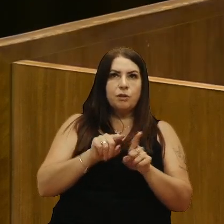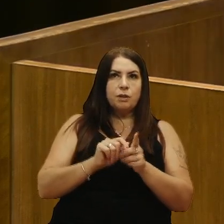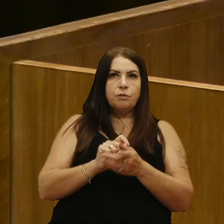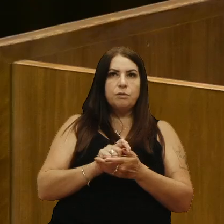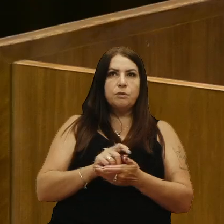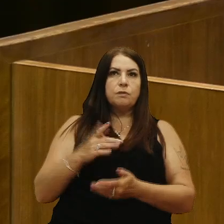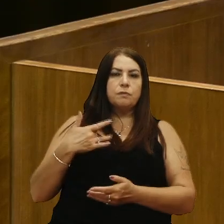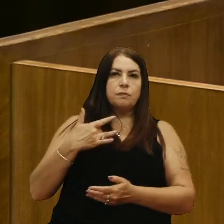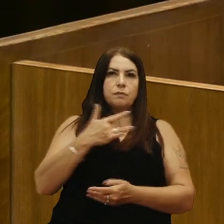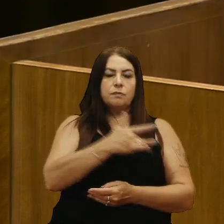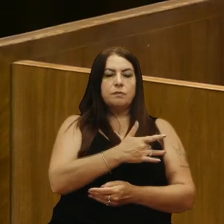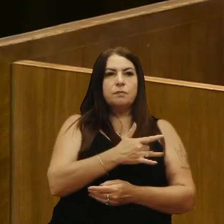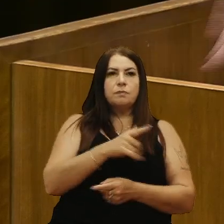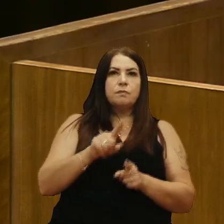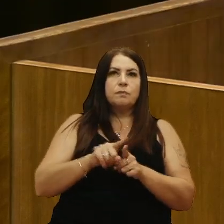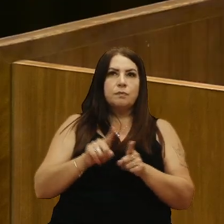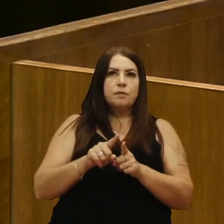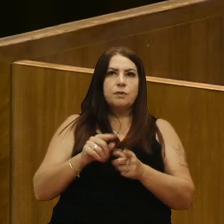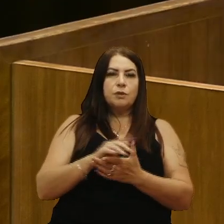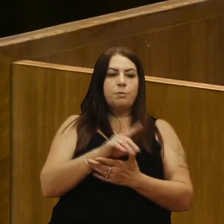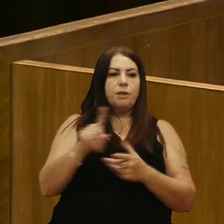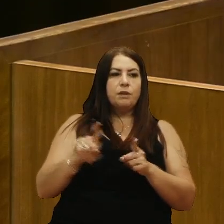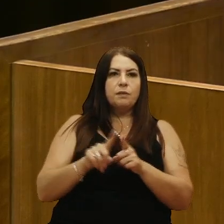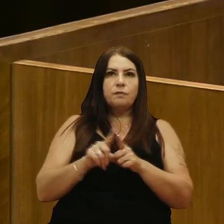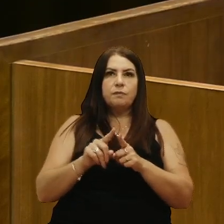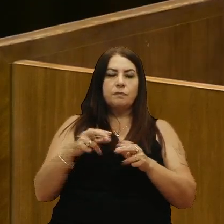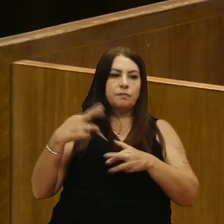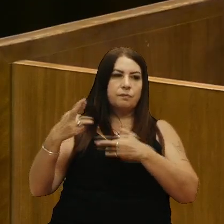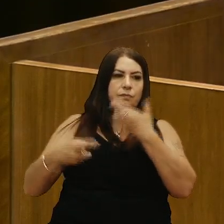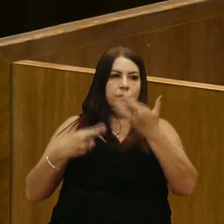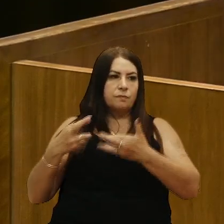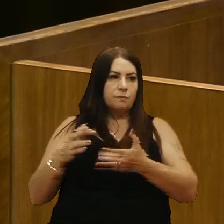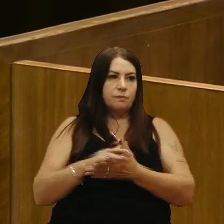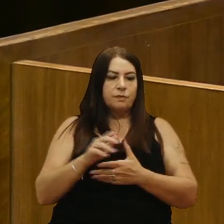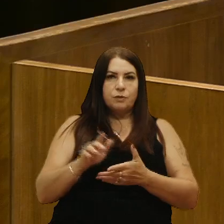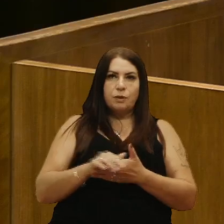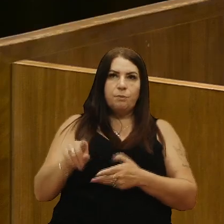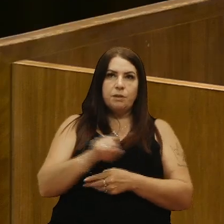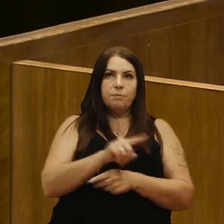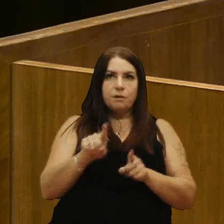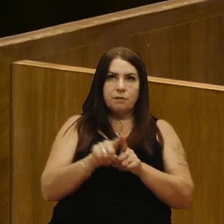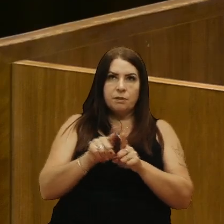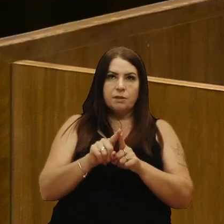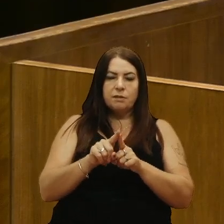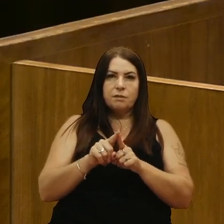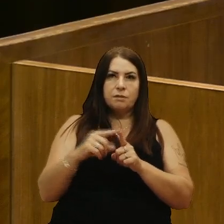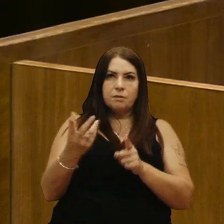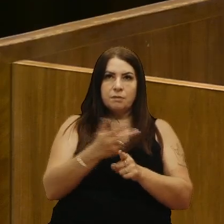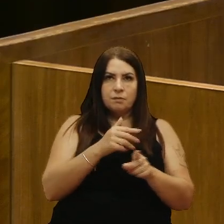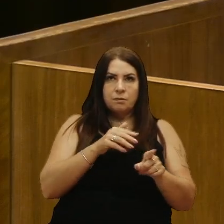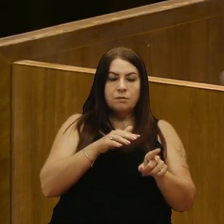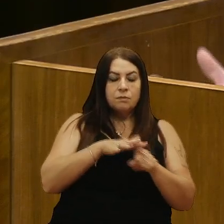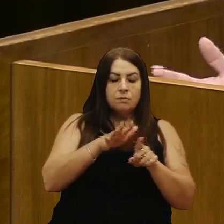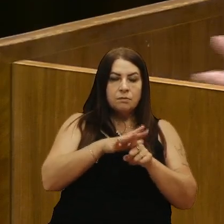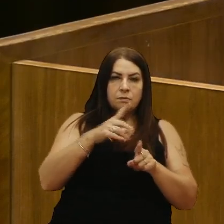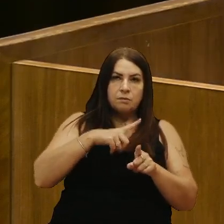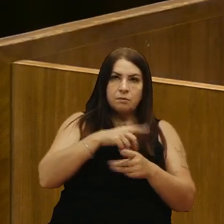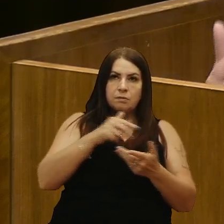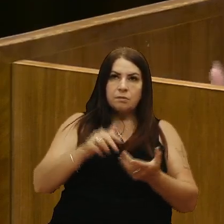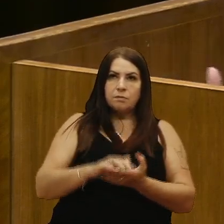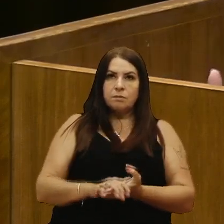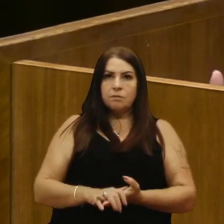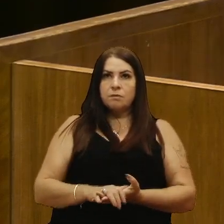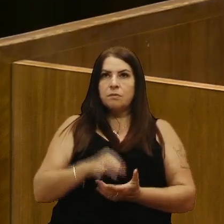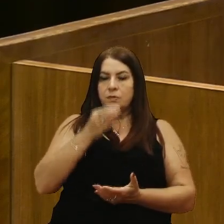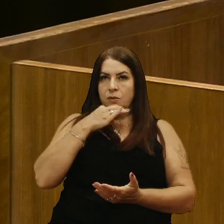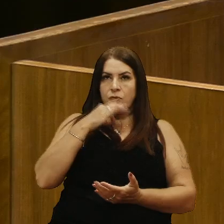da saúde, pertinentes à questão do lazer, pertinente a todas as demandas que a gente recebe. E eu acredito que